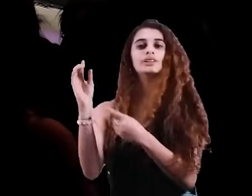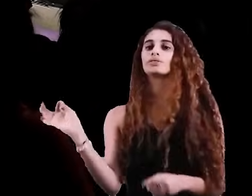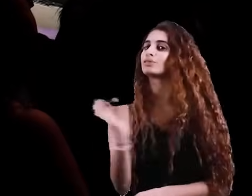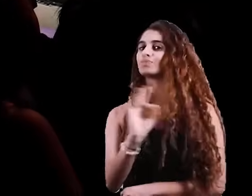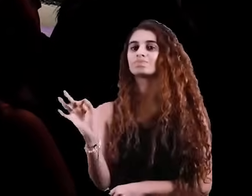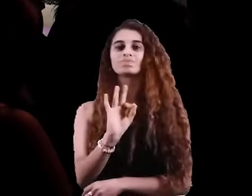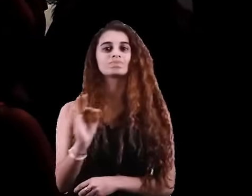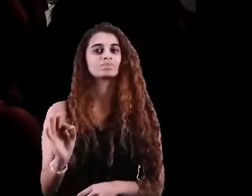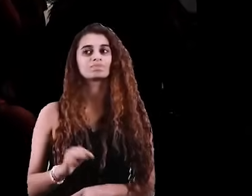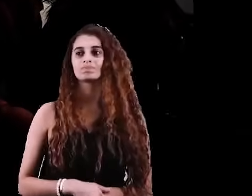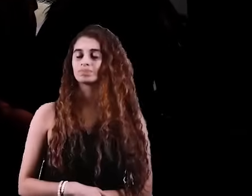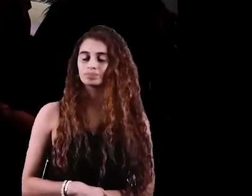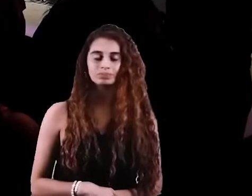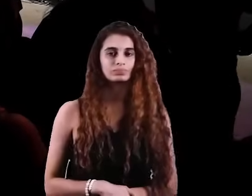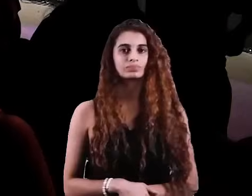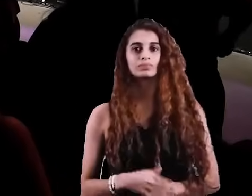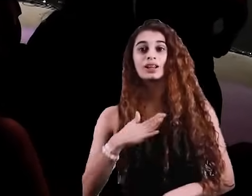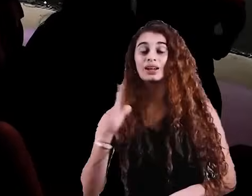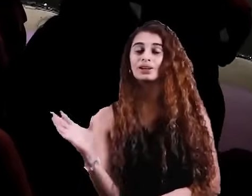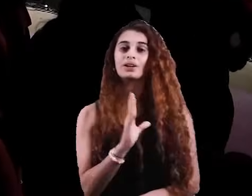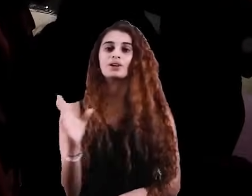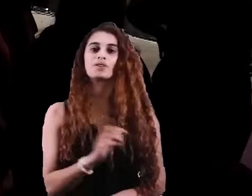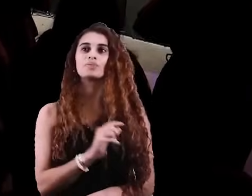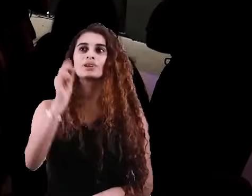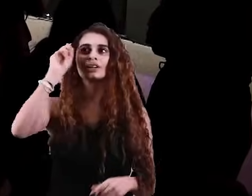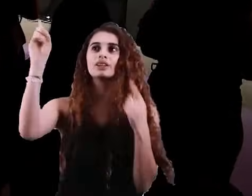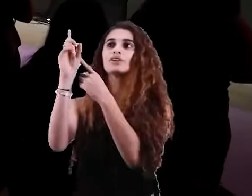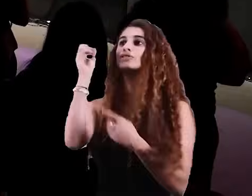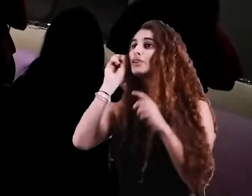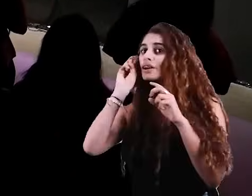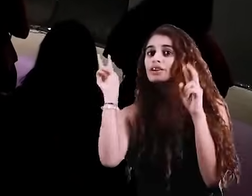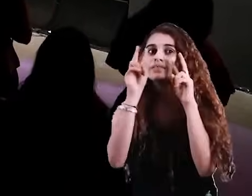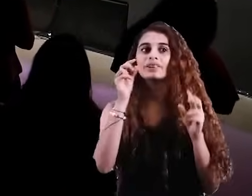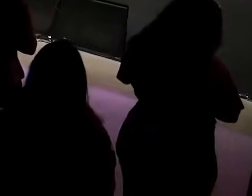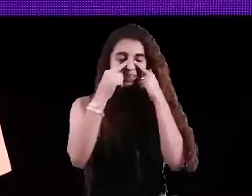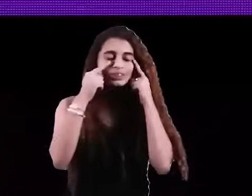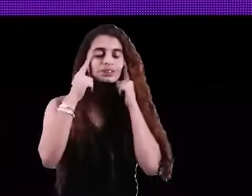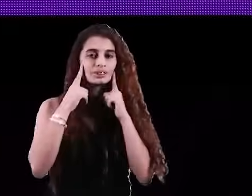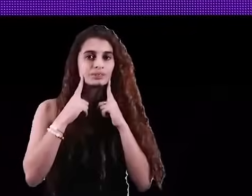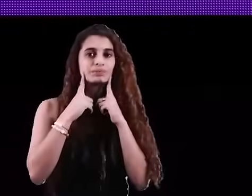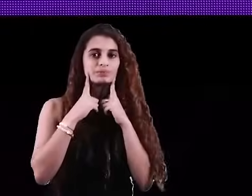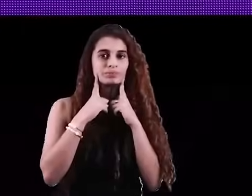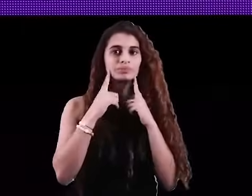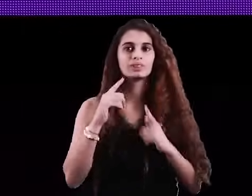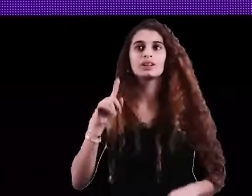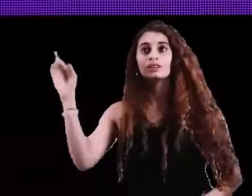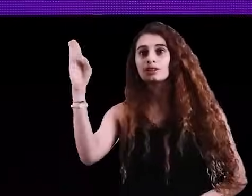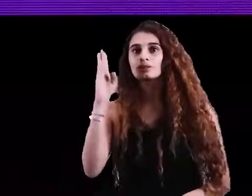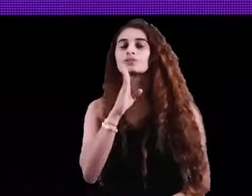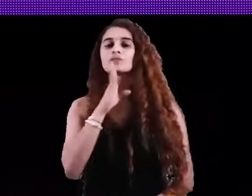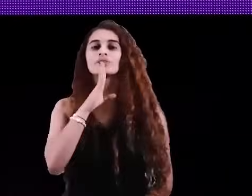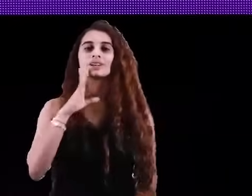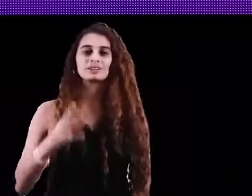Deus. Eu amo que Deus vê cada lágrima que a gente derrama. Deus conhece a nossa dor. Deus conhece o